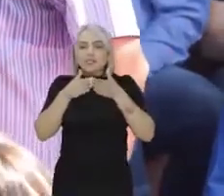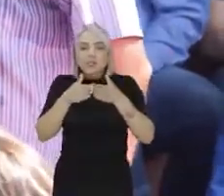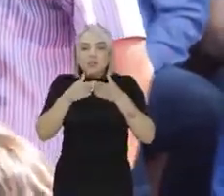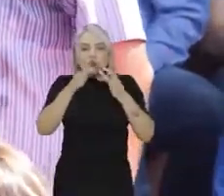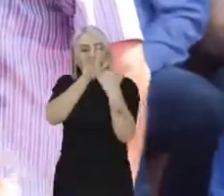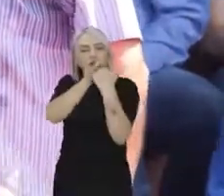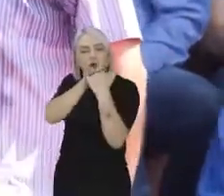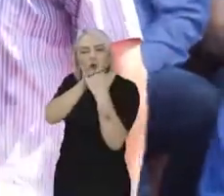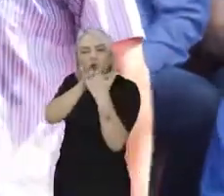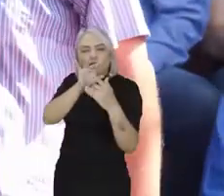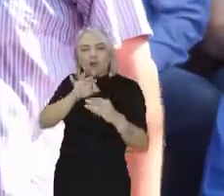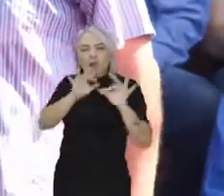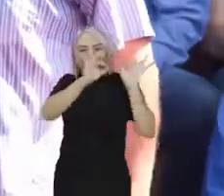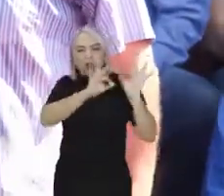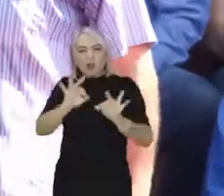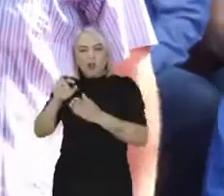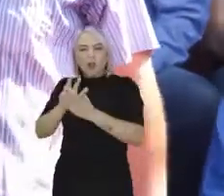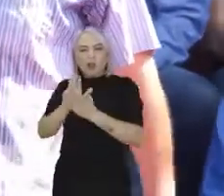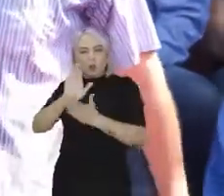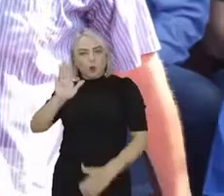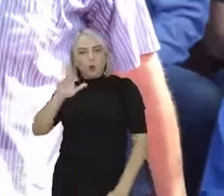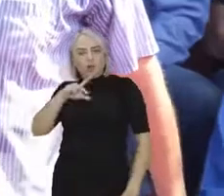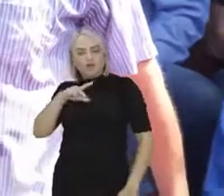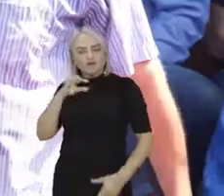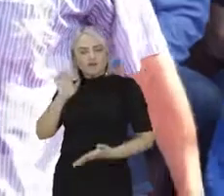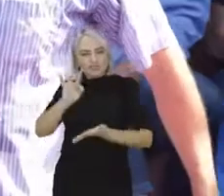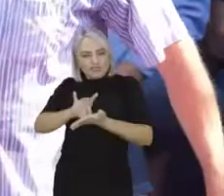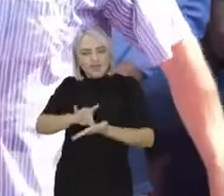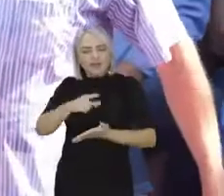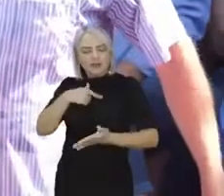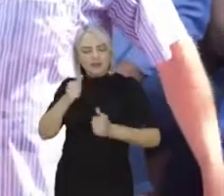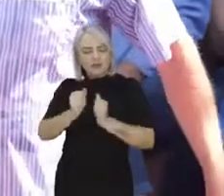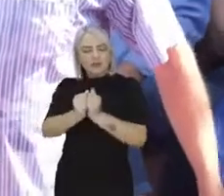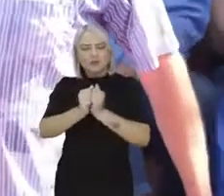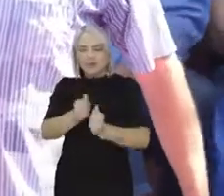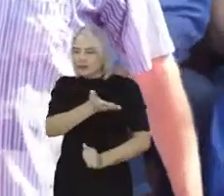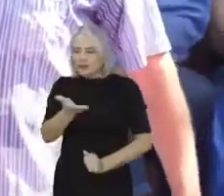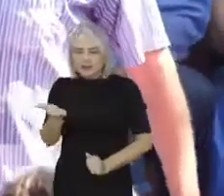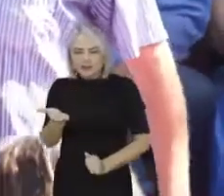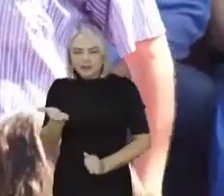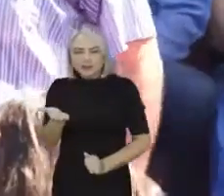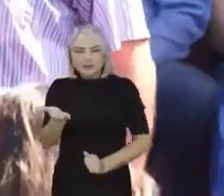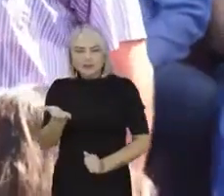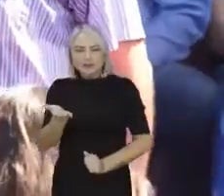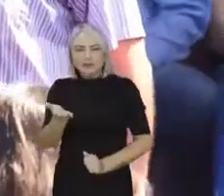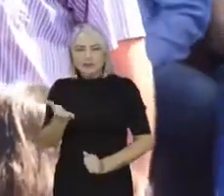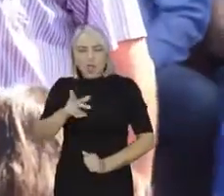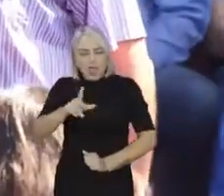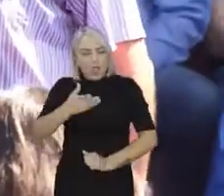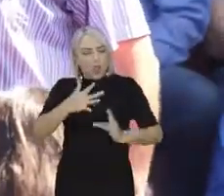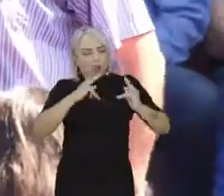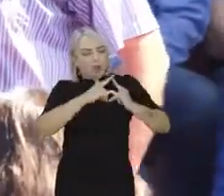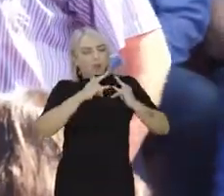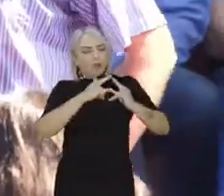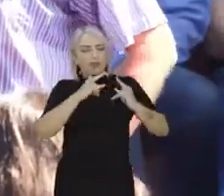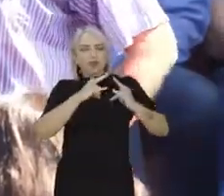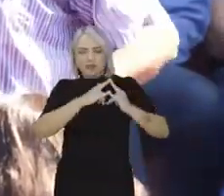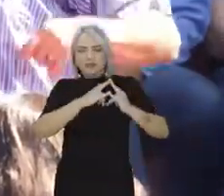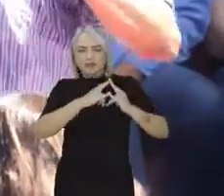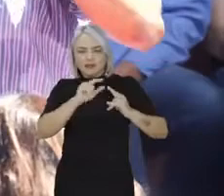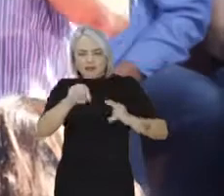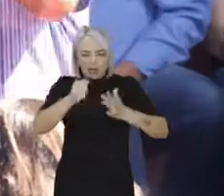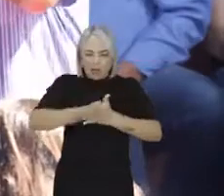com a gente também. E tantos companheiros que tombaram aqui na nossa luta.